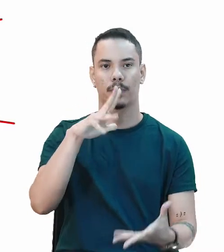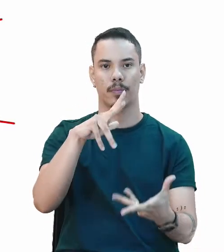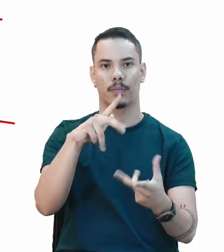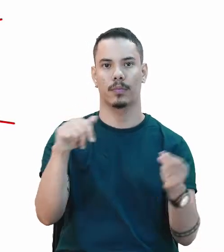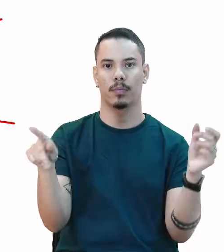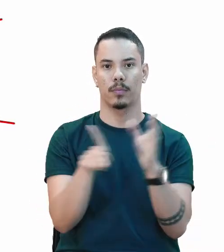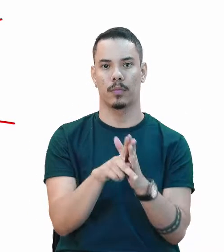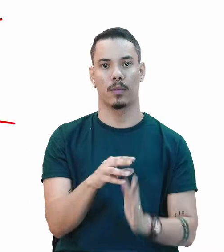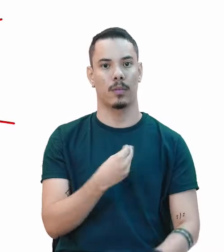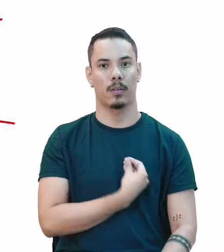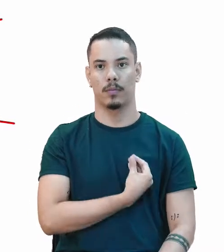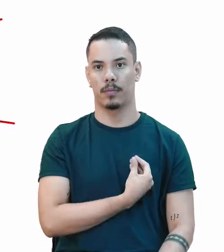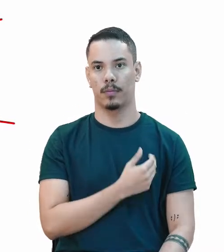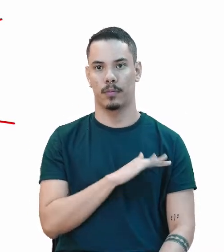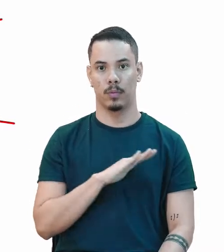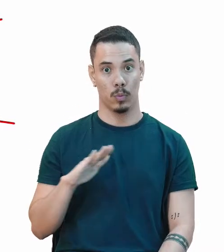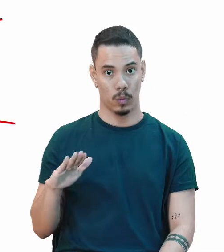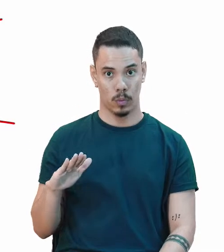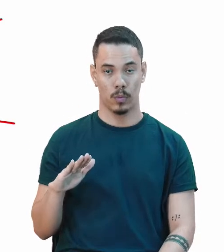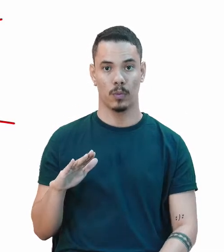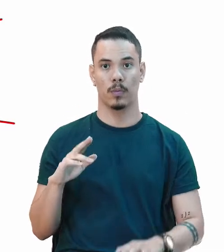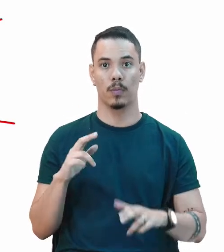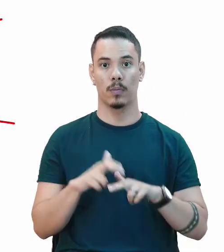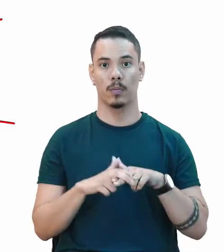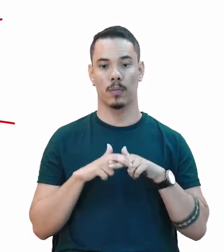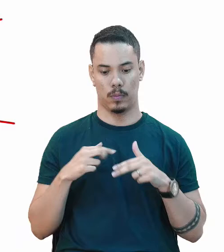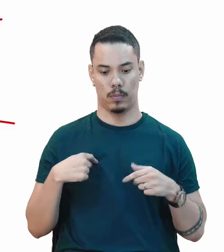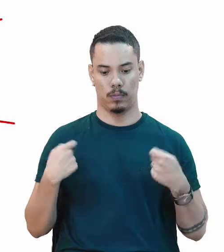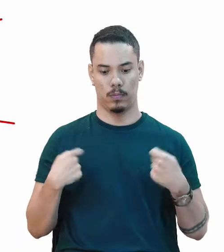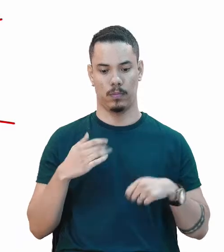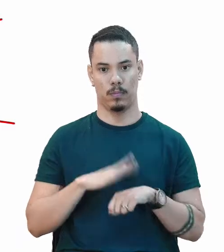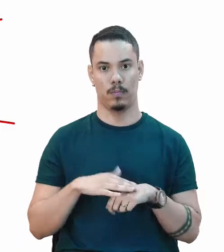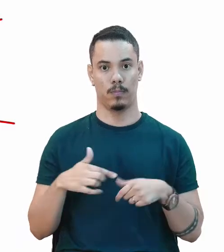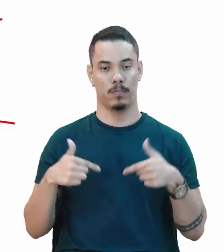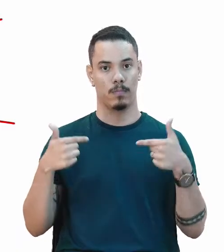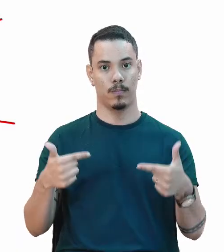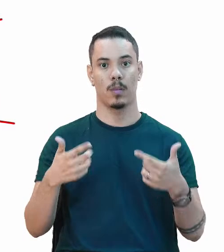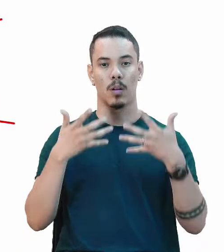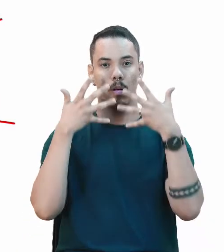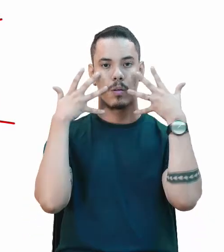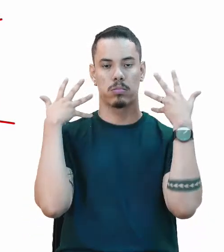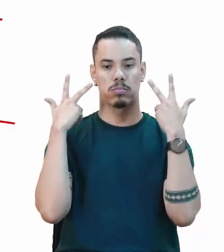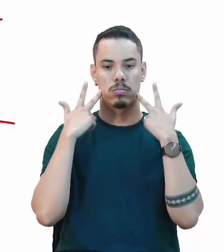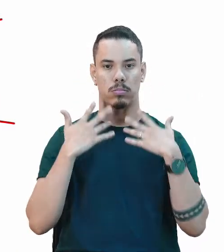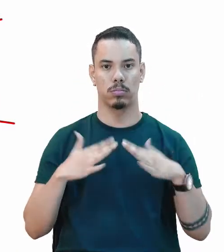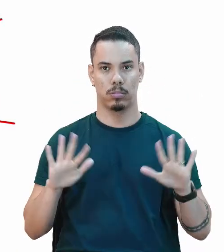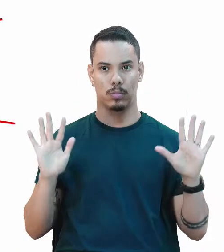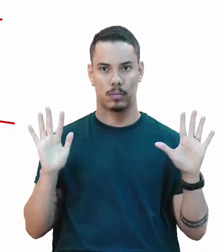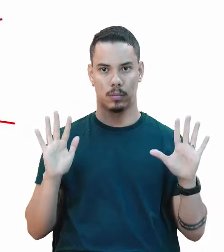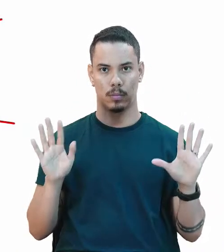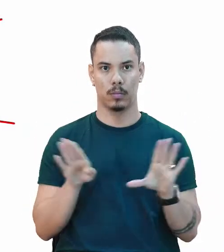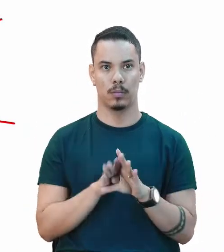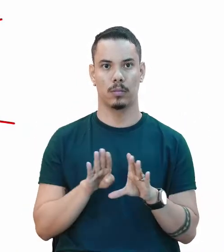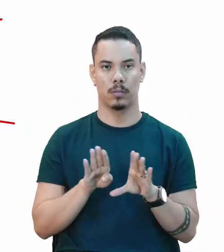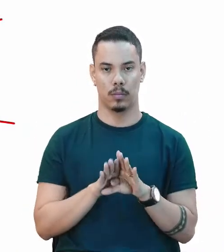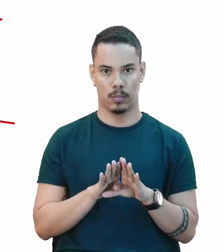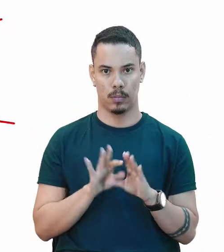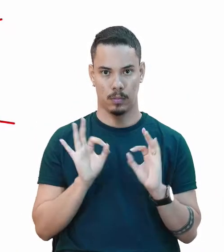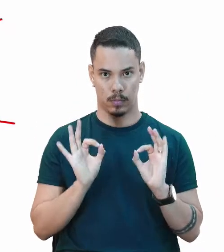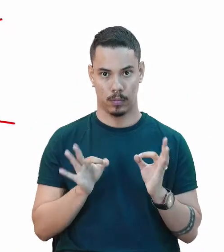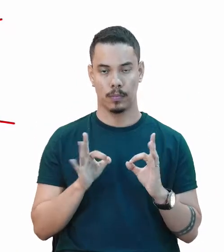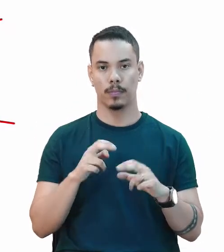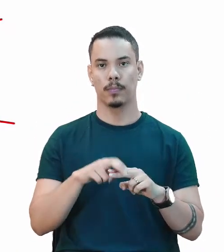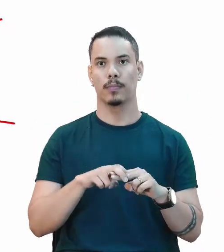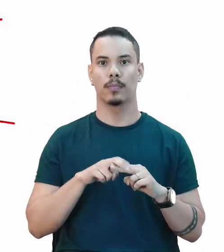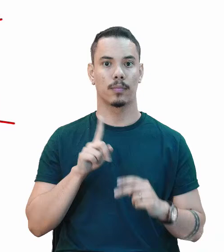a vida. Então, eu tenho que agir com serenidade, com a ataraxia. Esse era